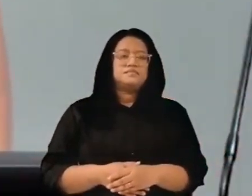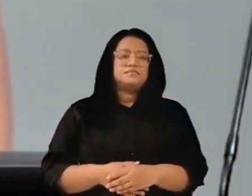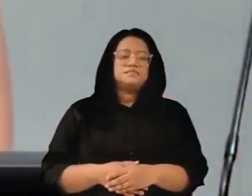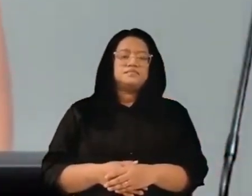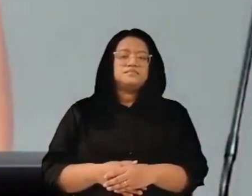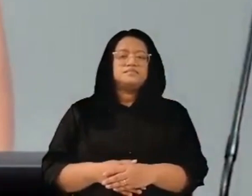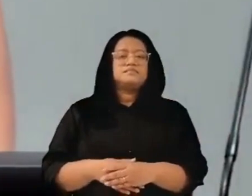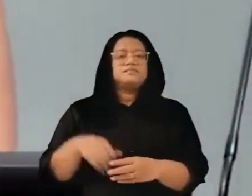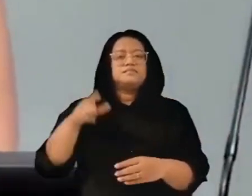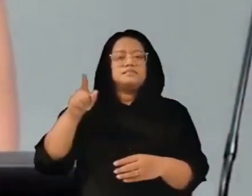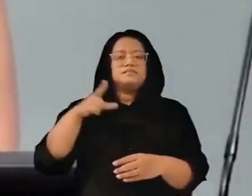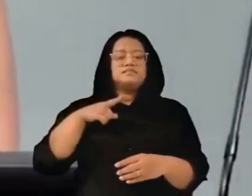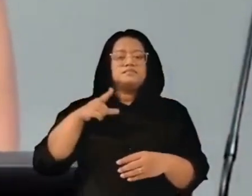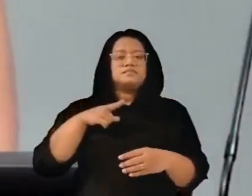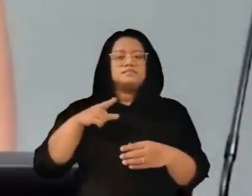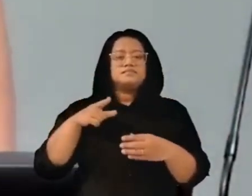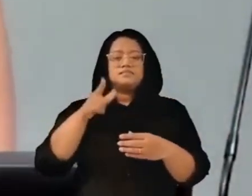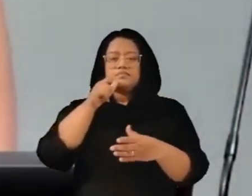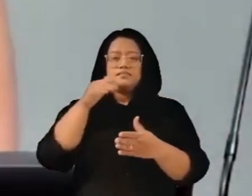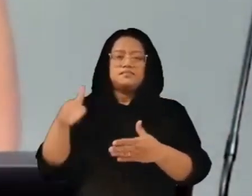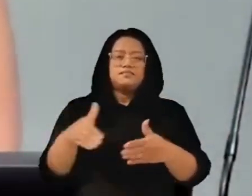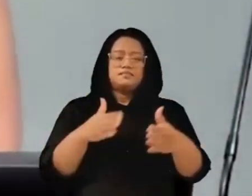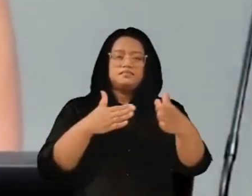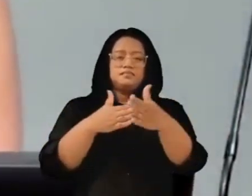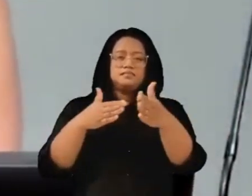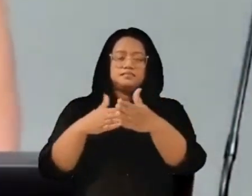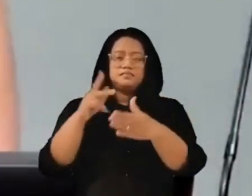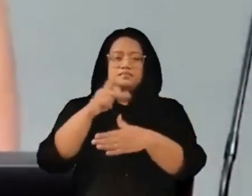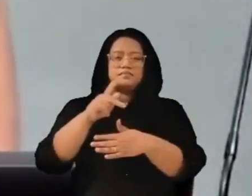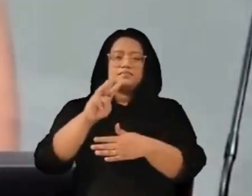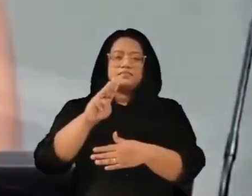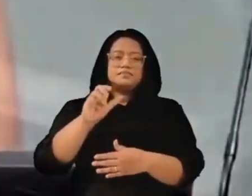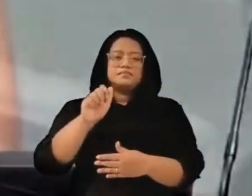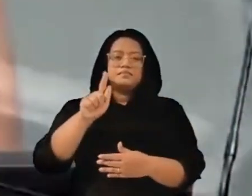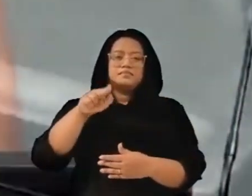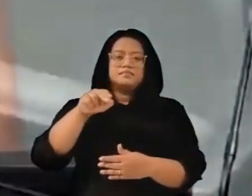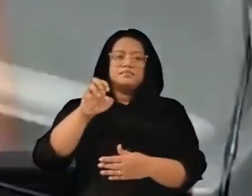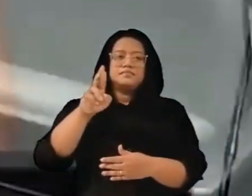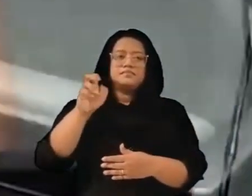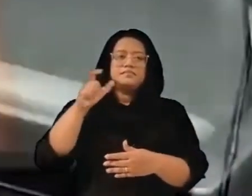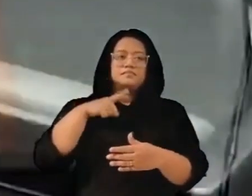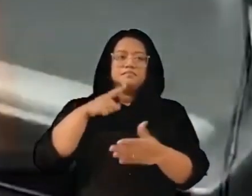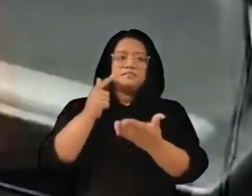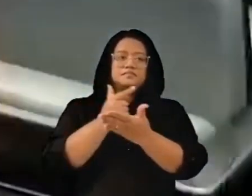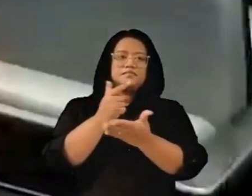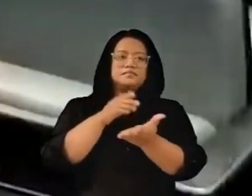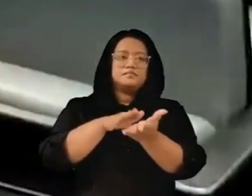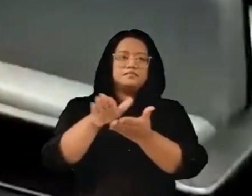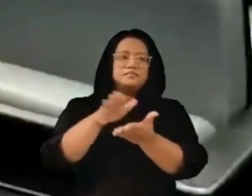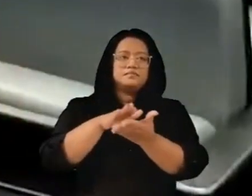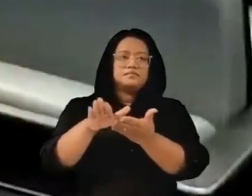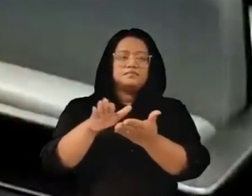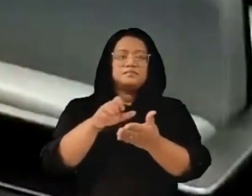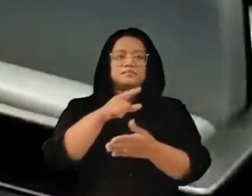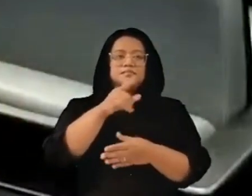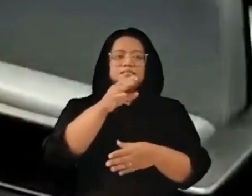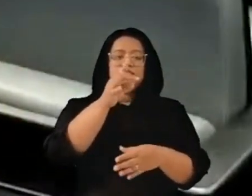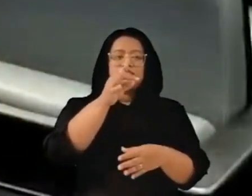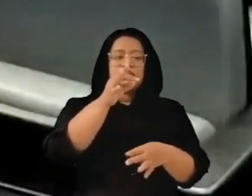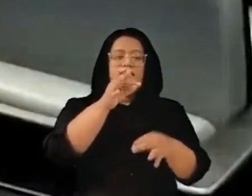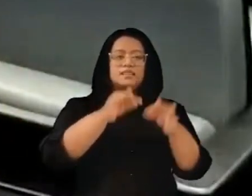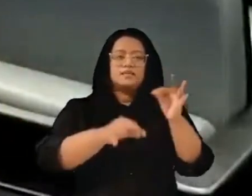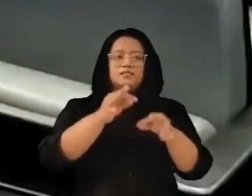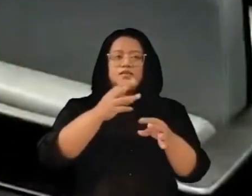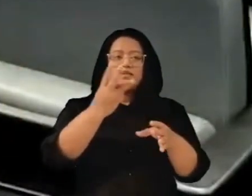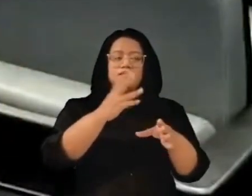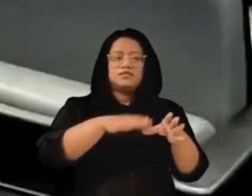águas transfronteiriças, publicou um livro recente, e o Tribunal da Terceira Região, né, tem jurisdição sobre